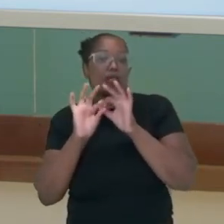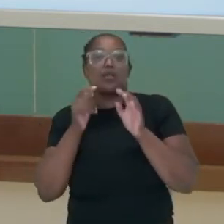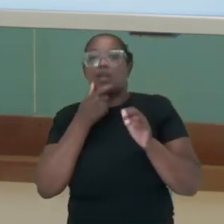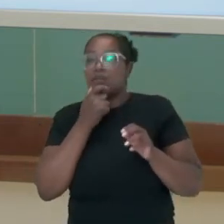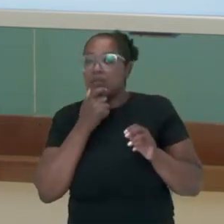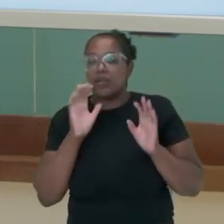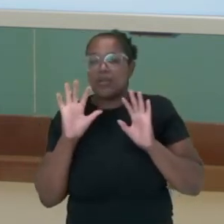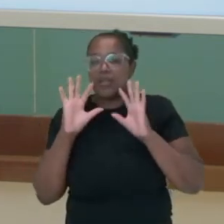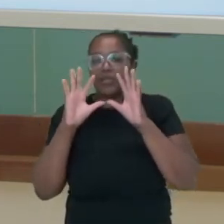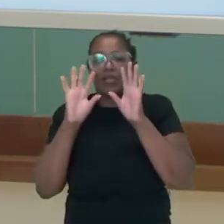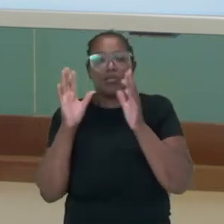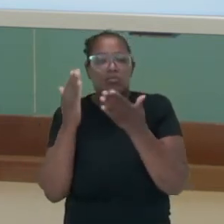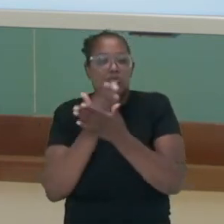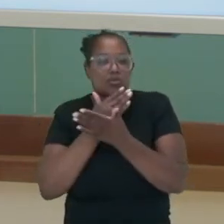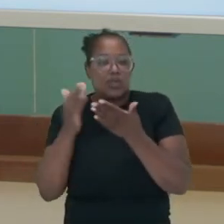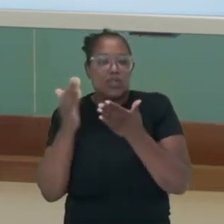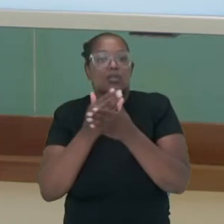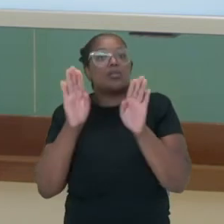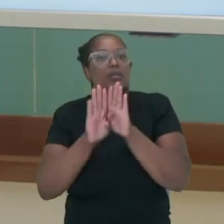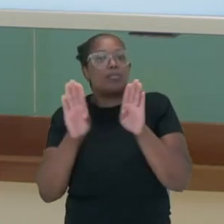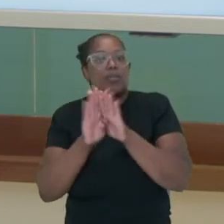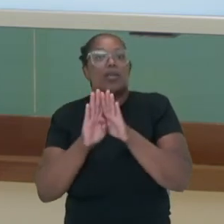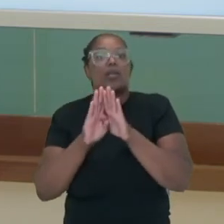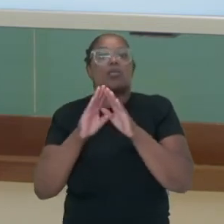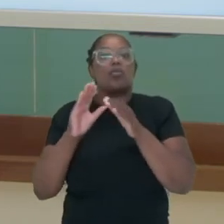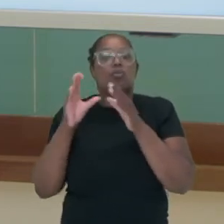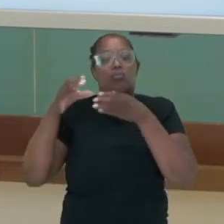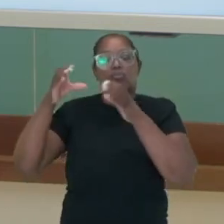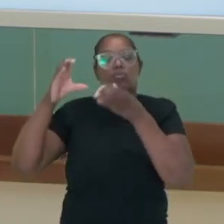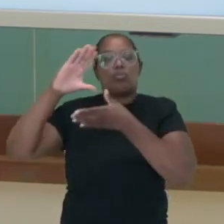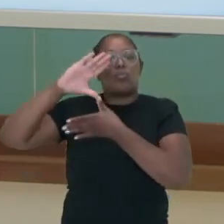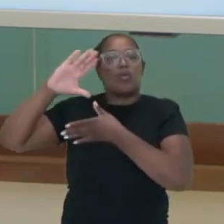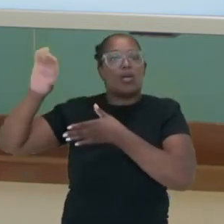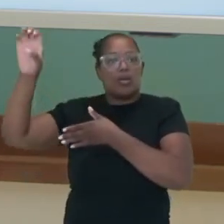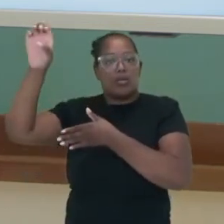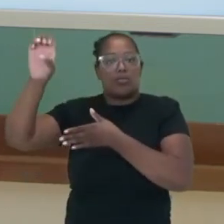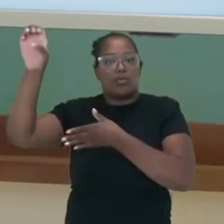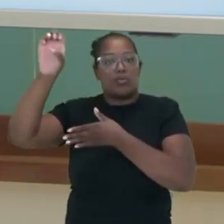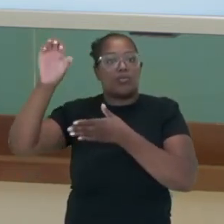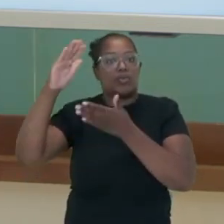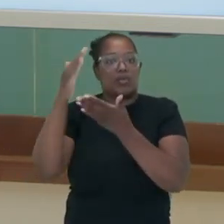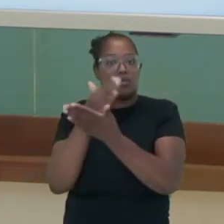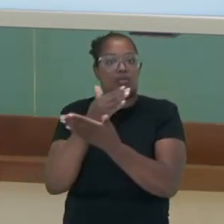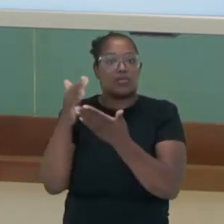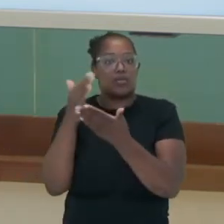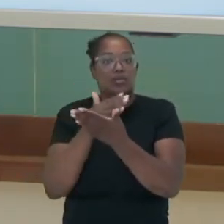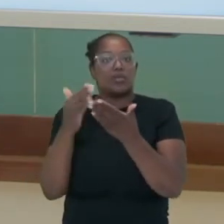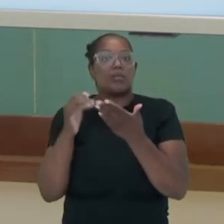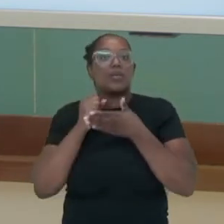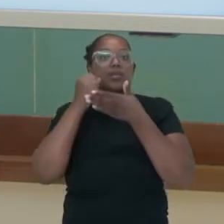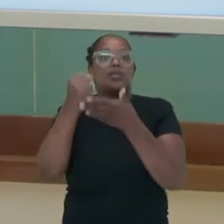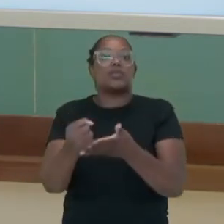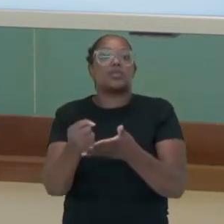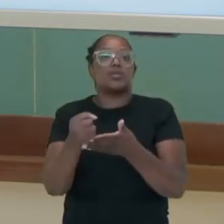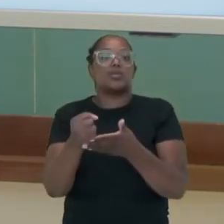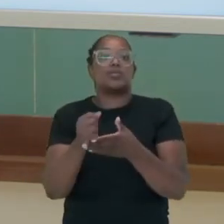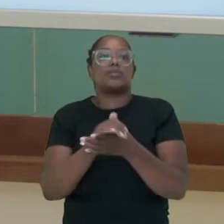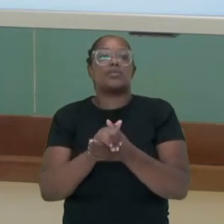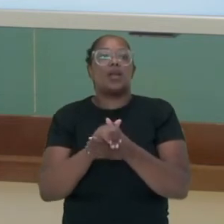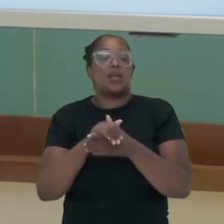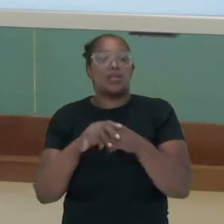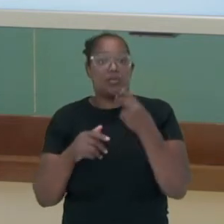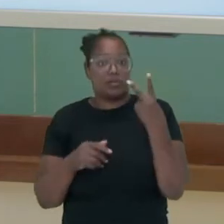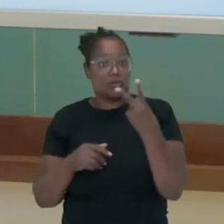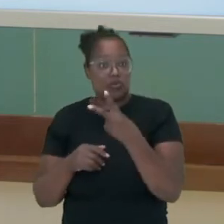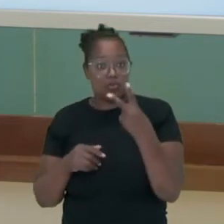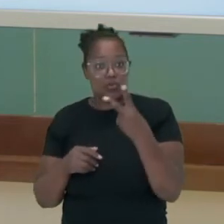uma república oriental que dava margem à organização e à sustentação do domínio russo.